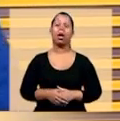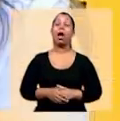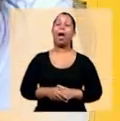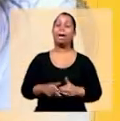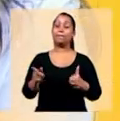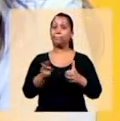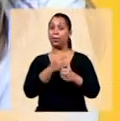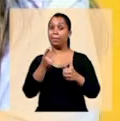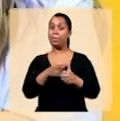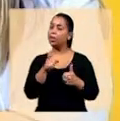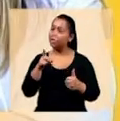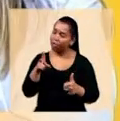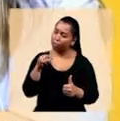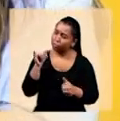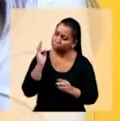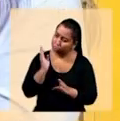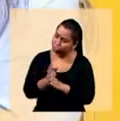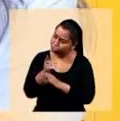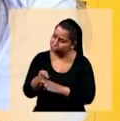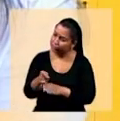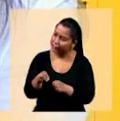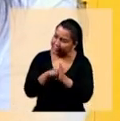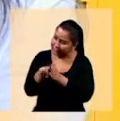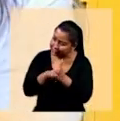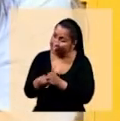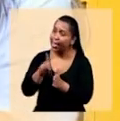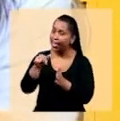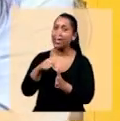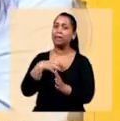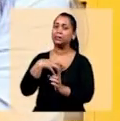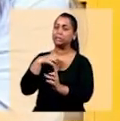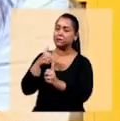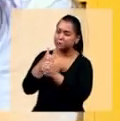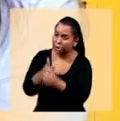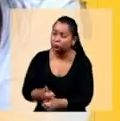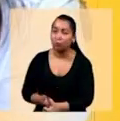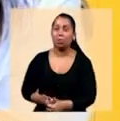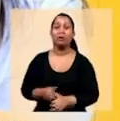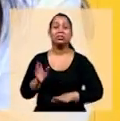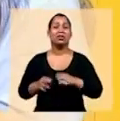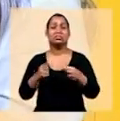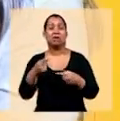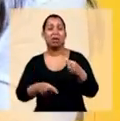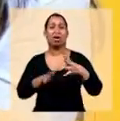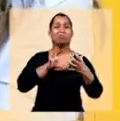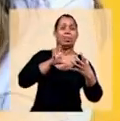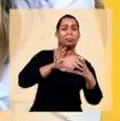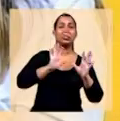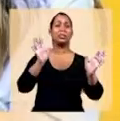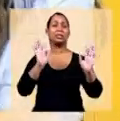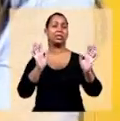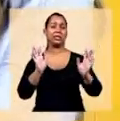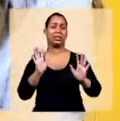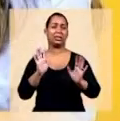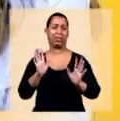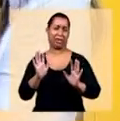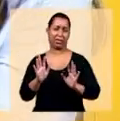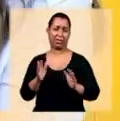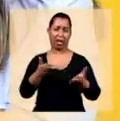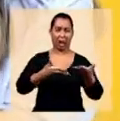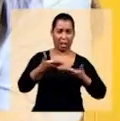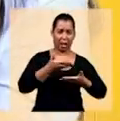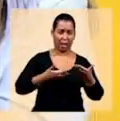agir? Primeiro ele vai averiguar se de fato aquilo é um assédio moral, né? Porque às vezes é um desentendimento, uma briguinha,